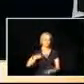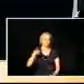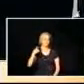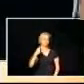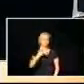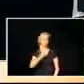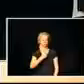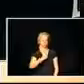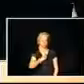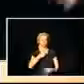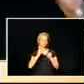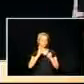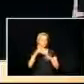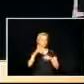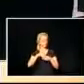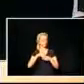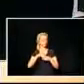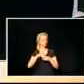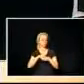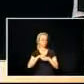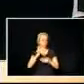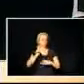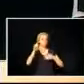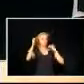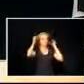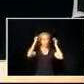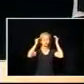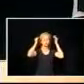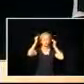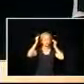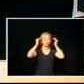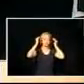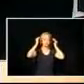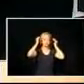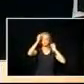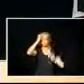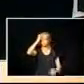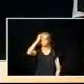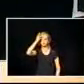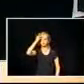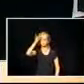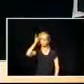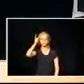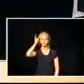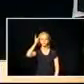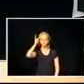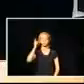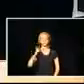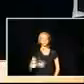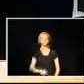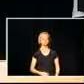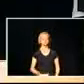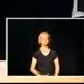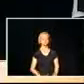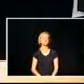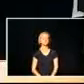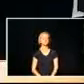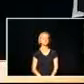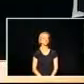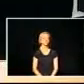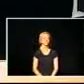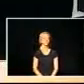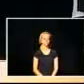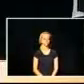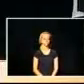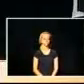porque de repente confunde as pessoas. Então, fico muito feliz desse projeto ter sido votado hoje. Parabéns